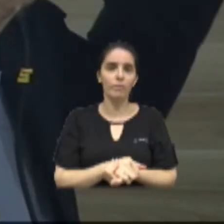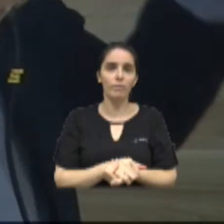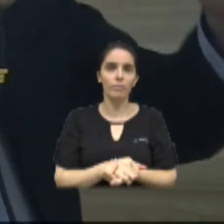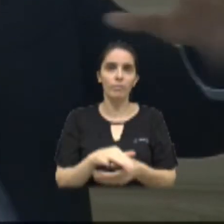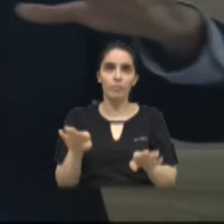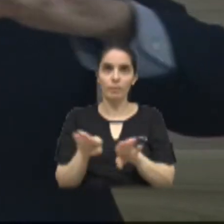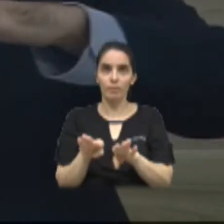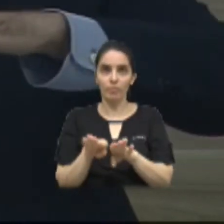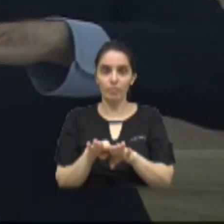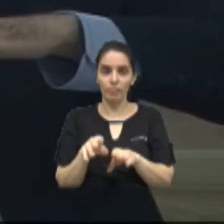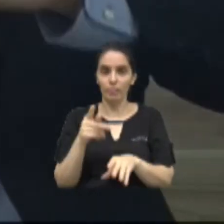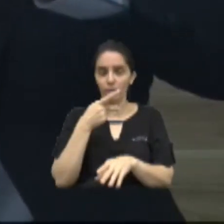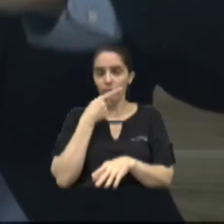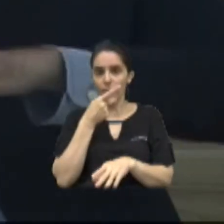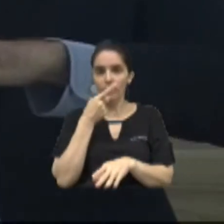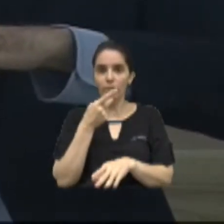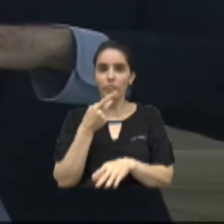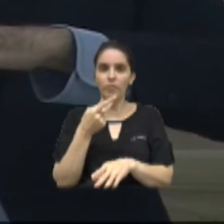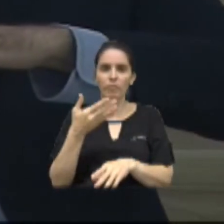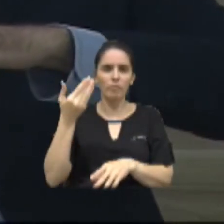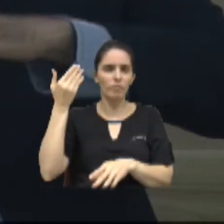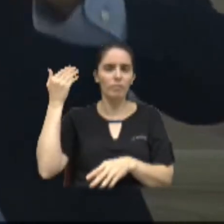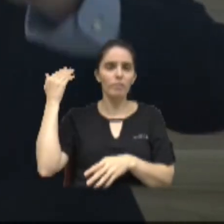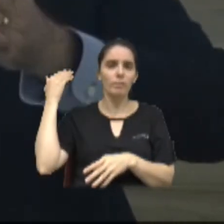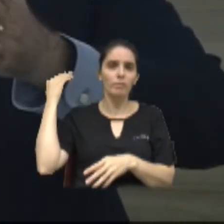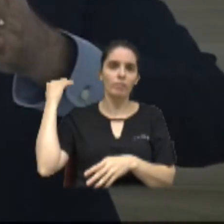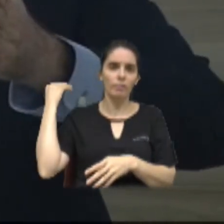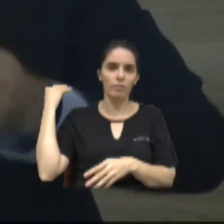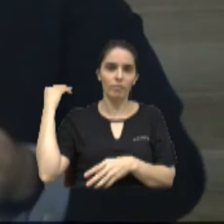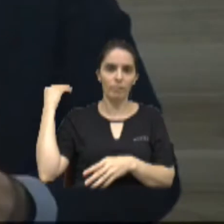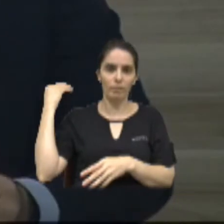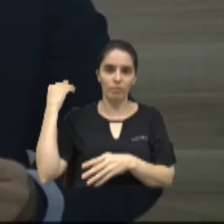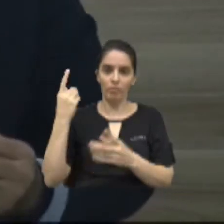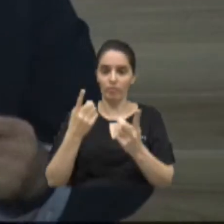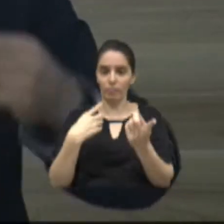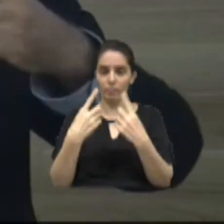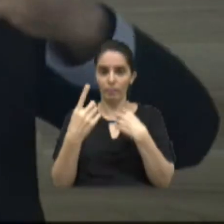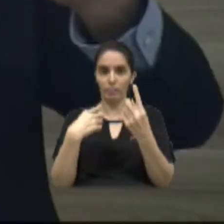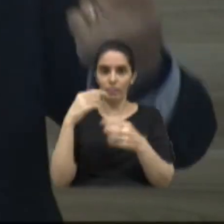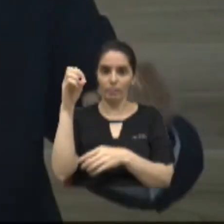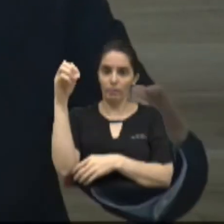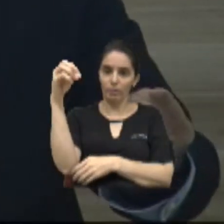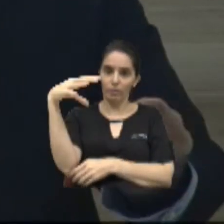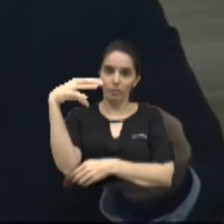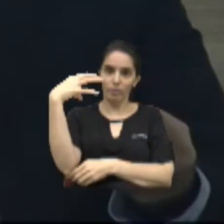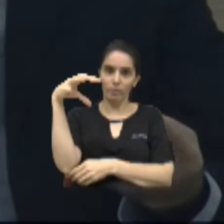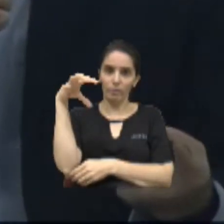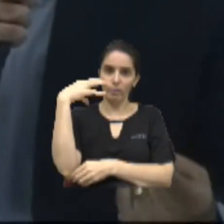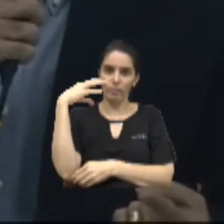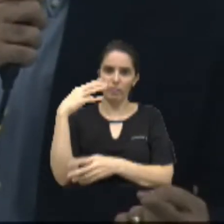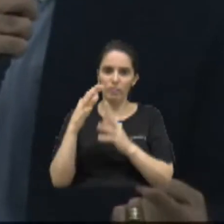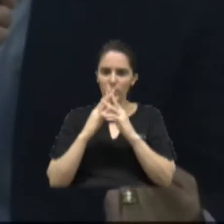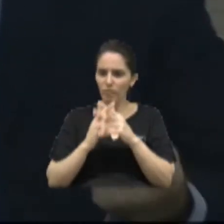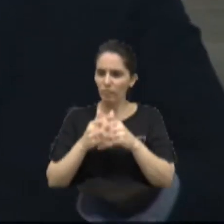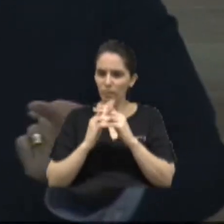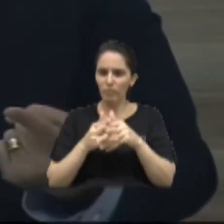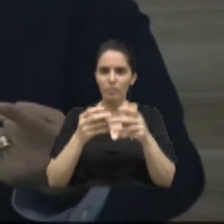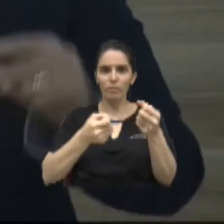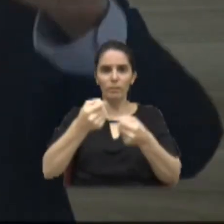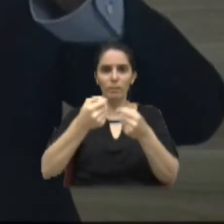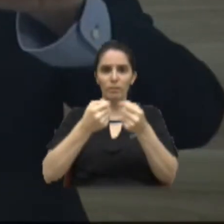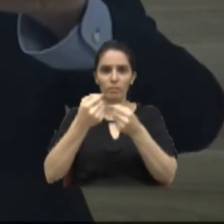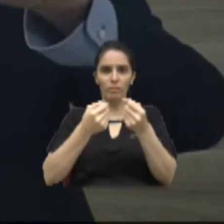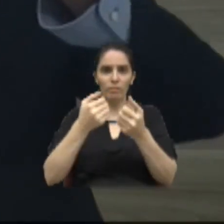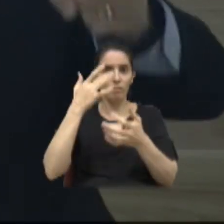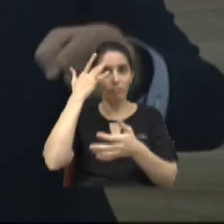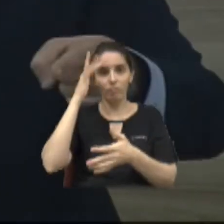aqui, que havia uma sinalização antiga na Avenida do Radar, da qual poderia confundir o motorista, que muitas vezes